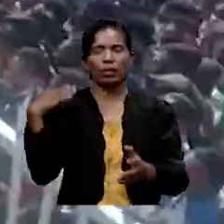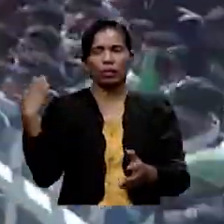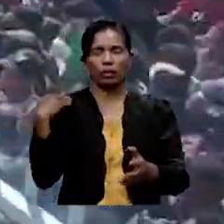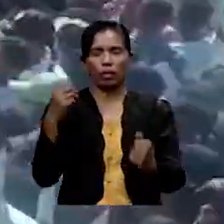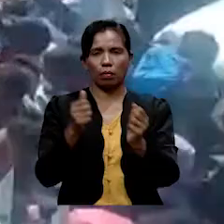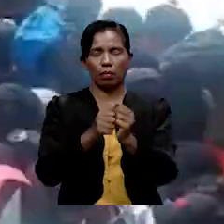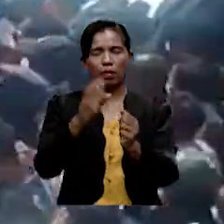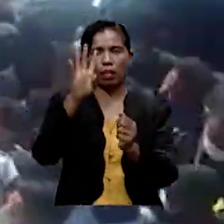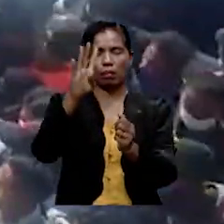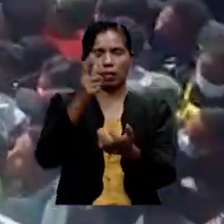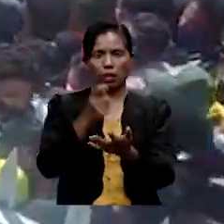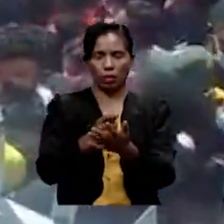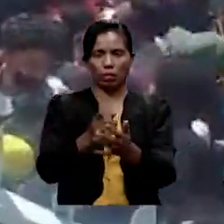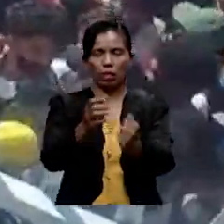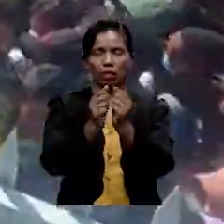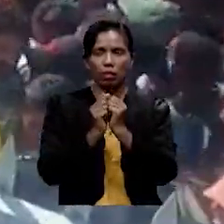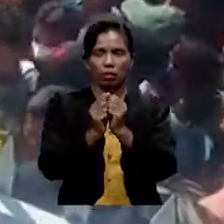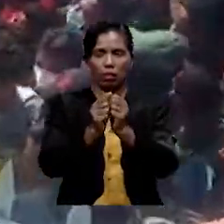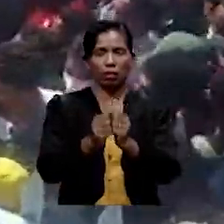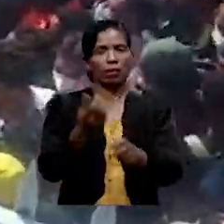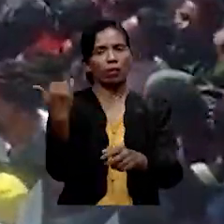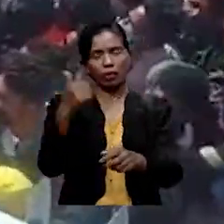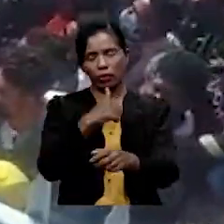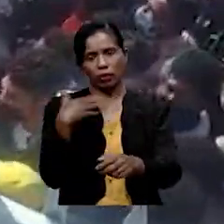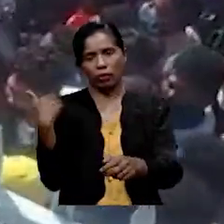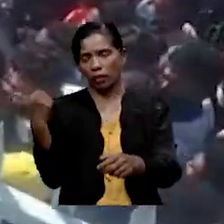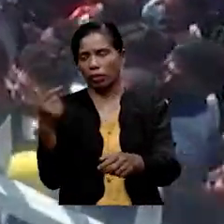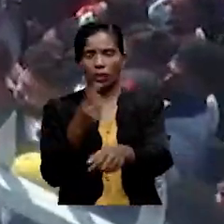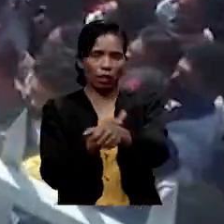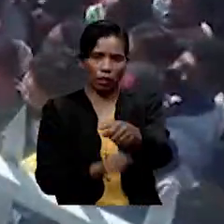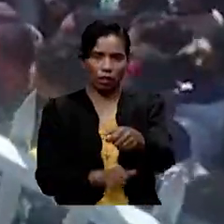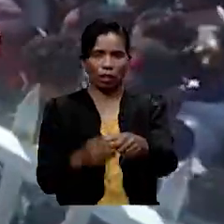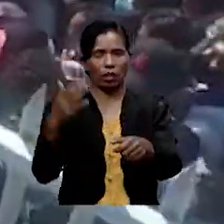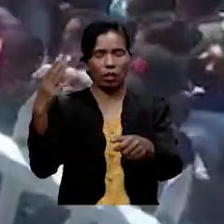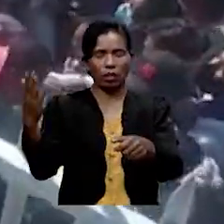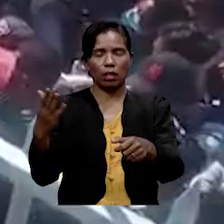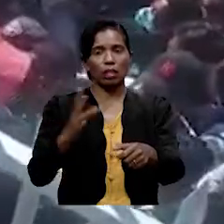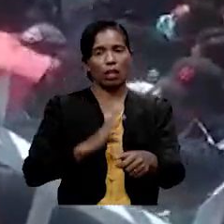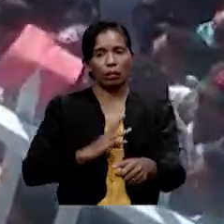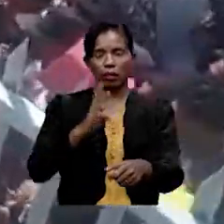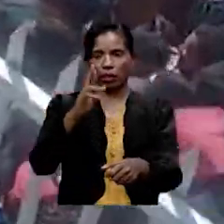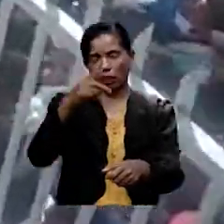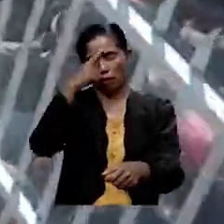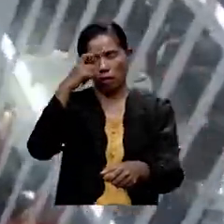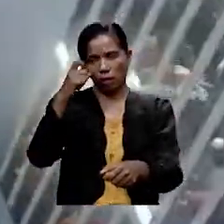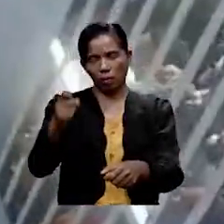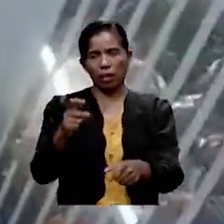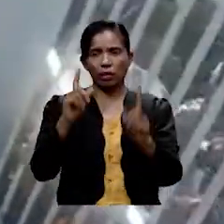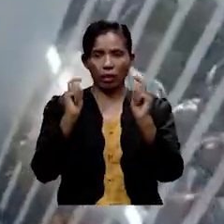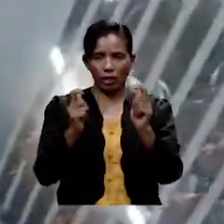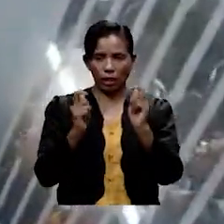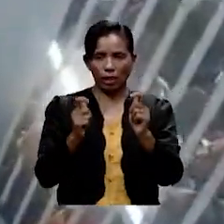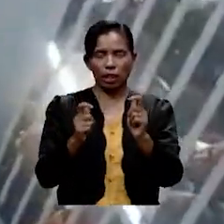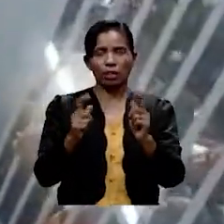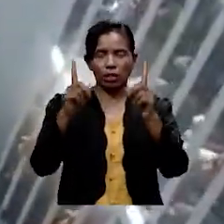riunhat, tem que hadau malu to obalun hetan kanek e a Direção Nacional Emprego Exterior Bekora tamba deit atu tuir teste lian